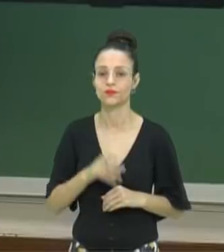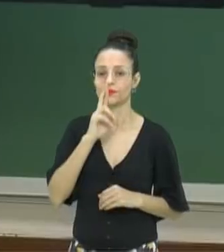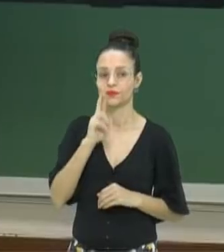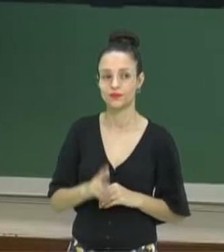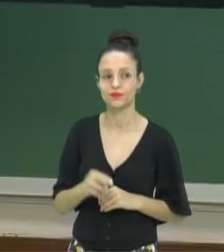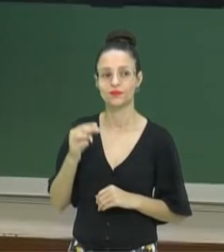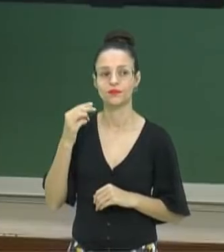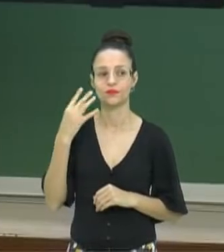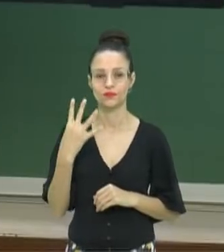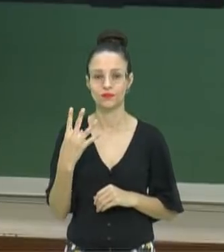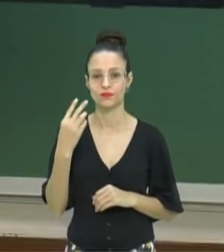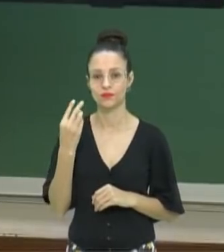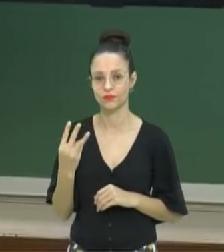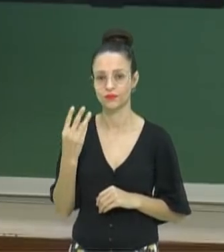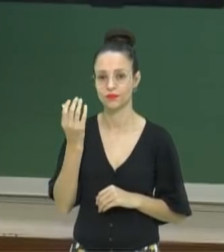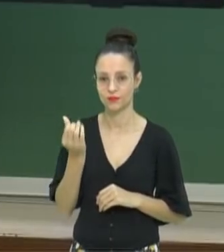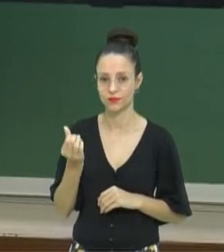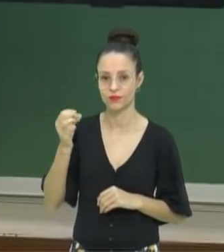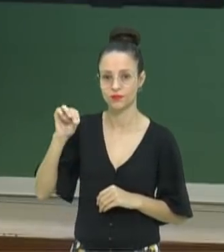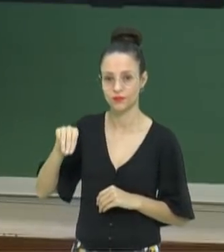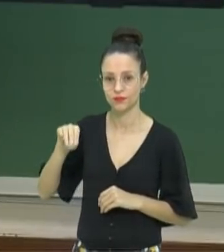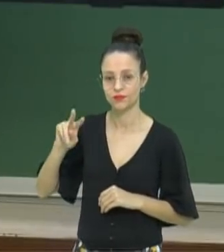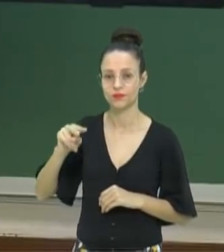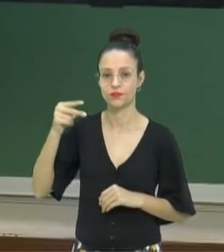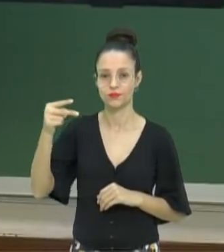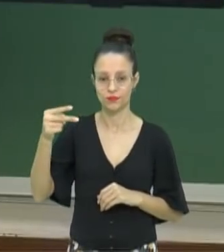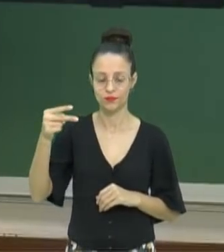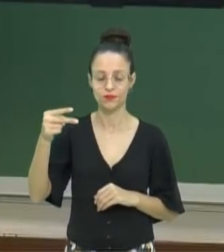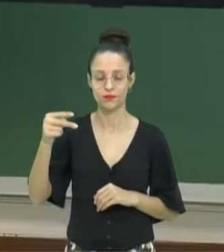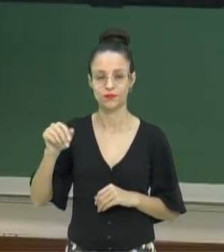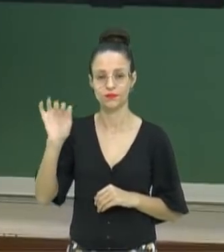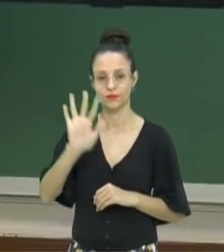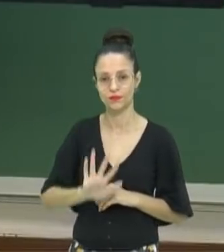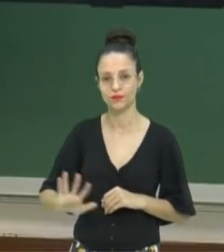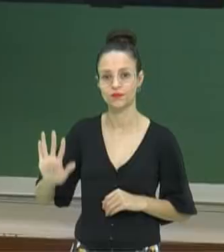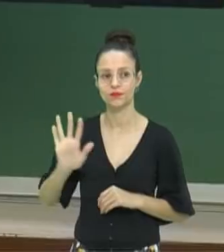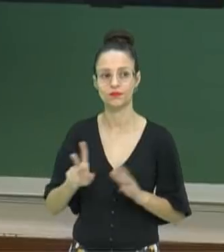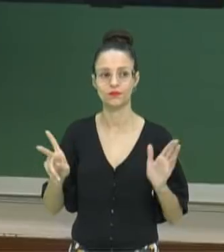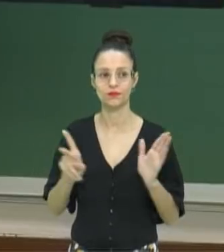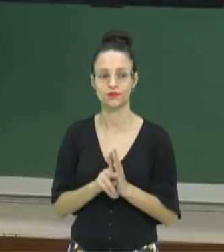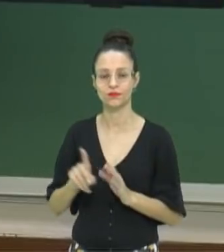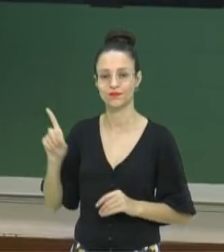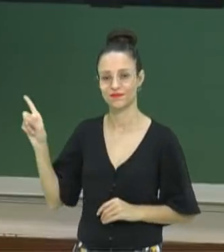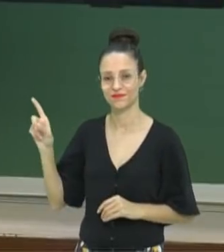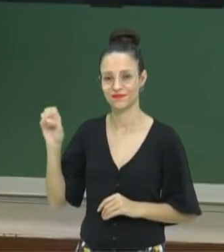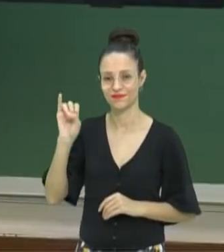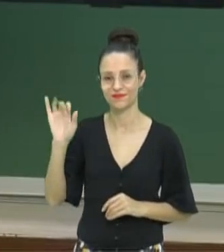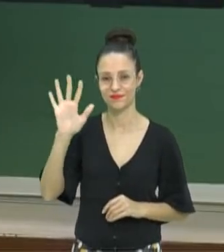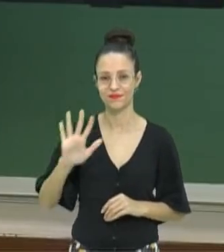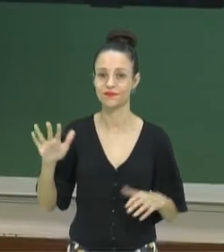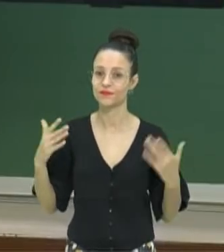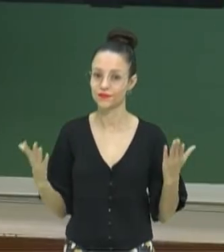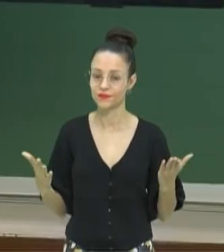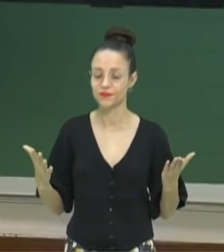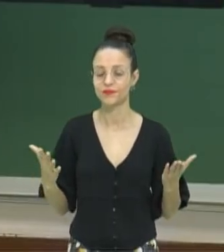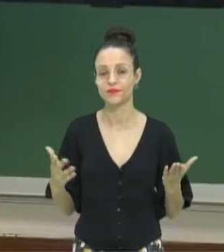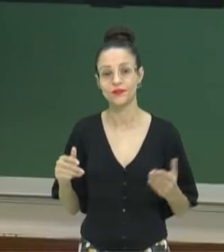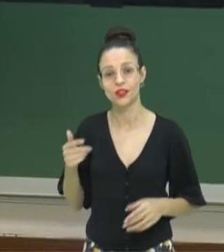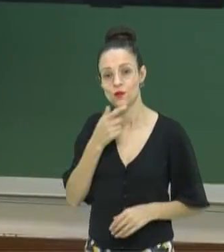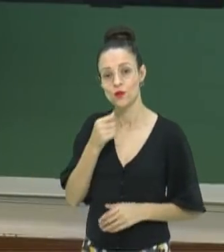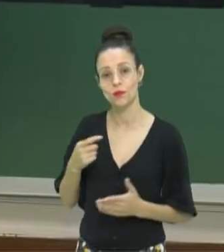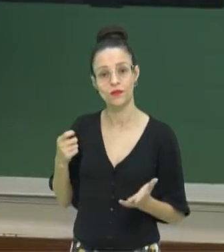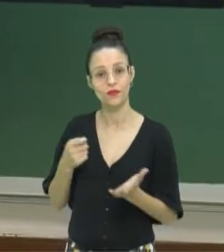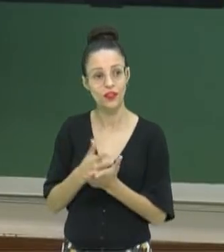Então, vai dar 436 metros quadrados de área dessa figura esquisitinha. Ou seja, o Marcelo vai